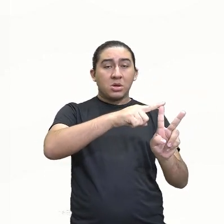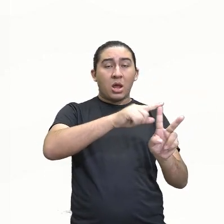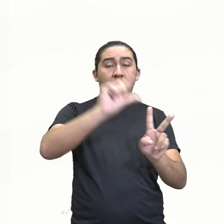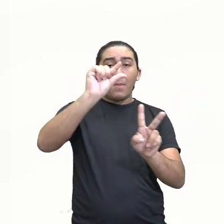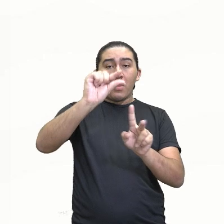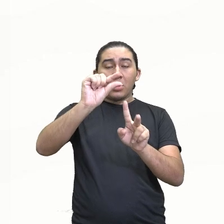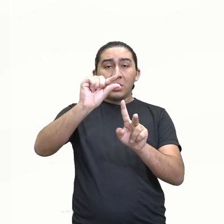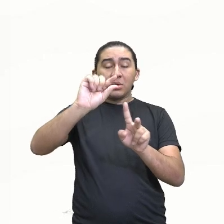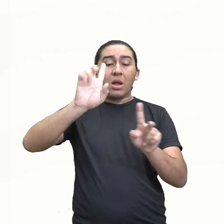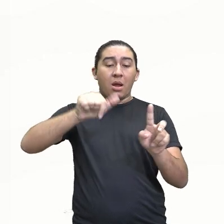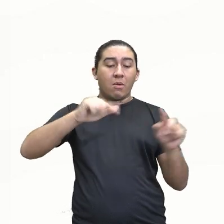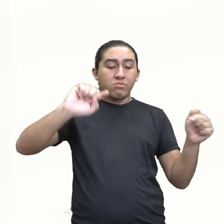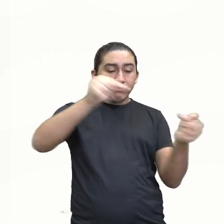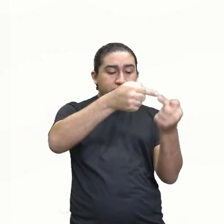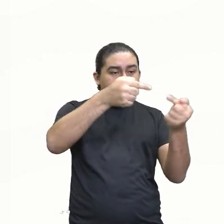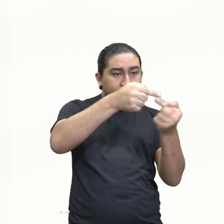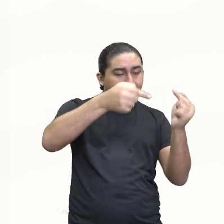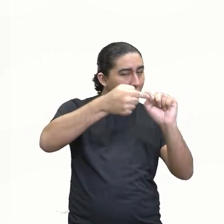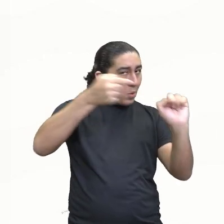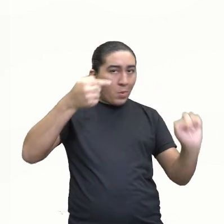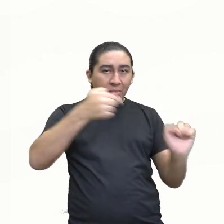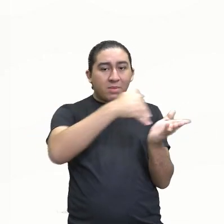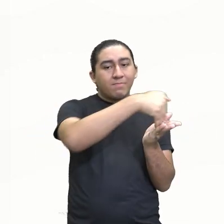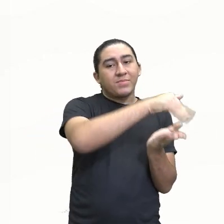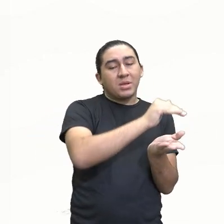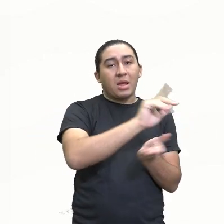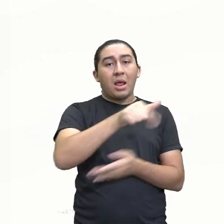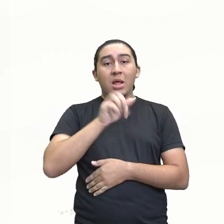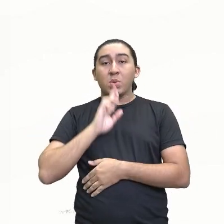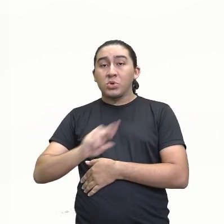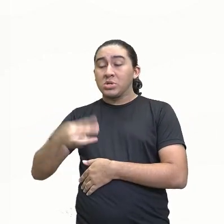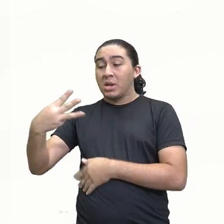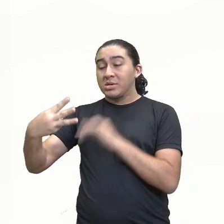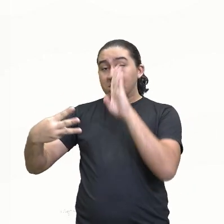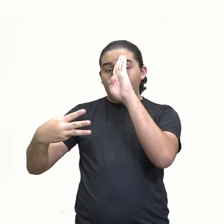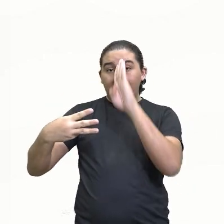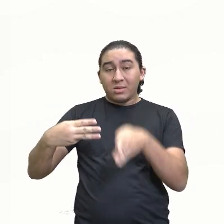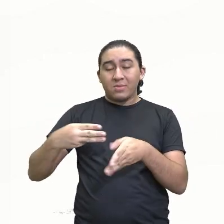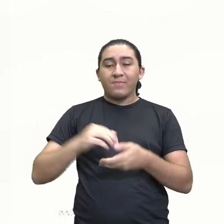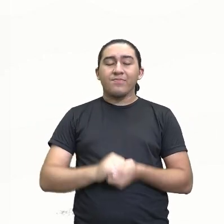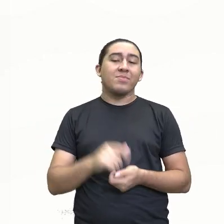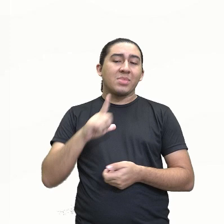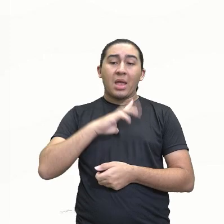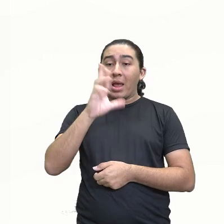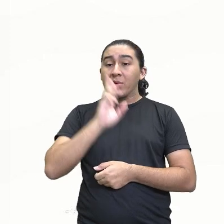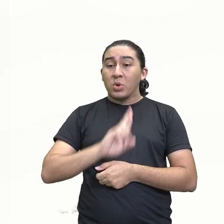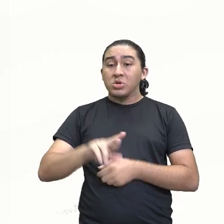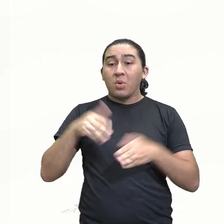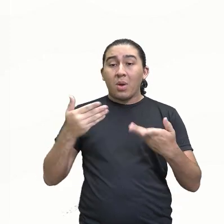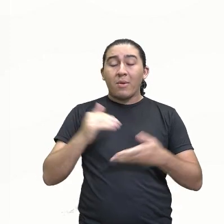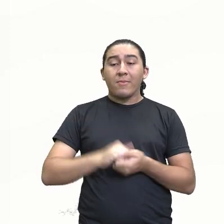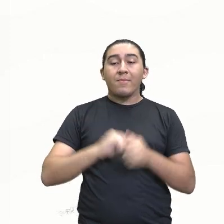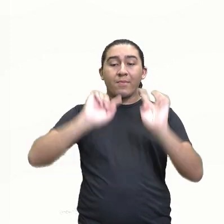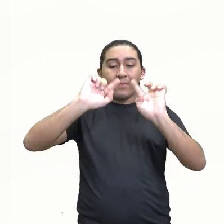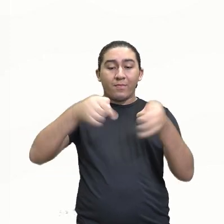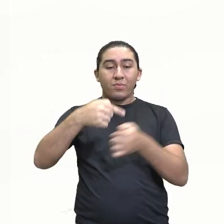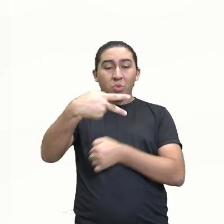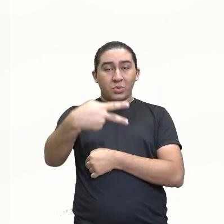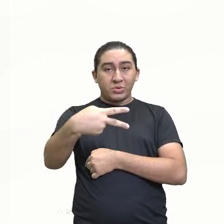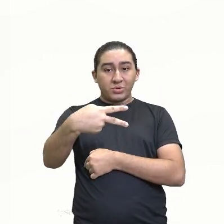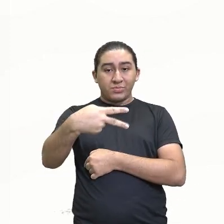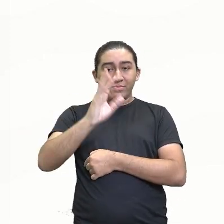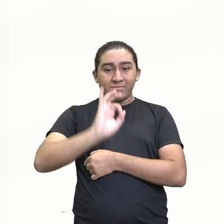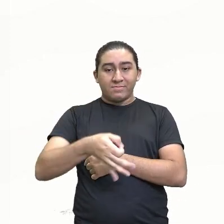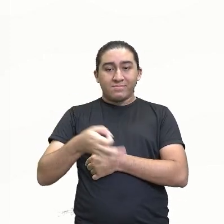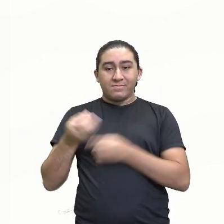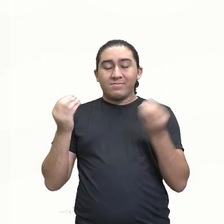3. Ok? Então pronto, tem o resultado. Qual vai ser o resultado? Significa que aqui é igual a